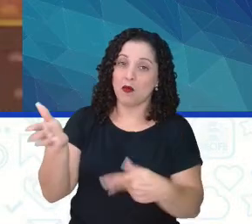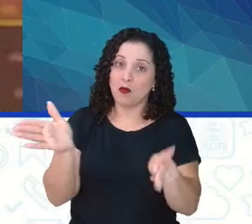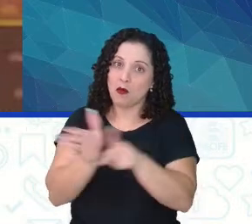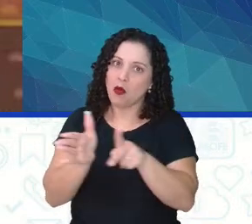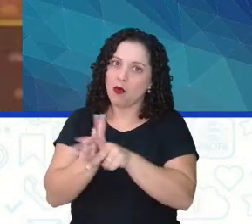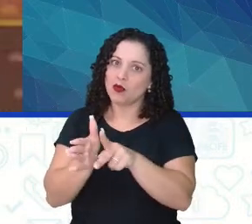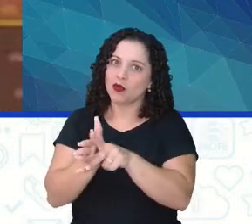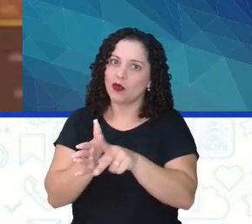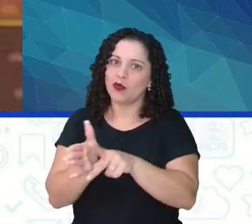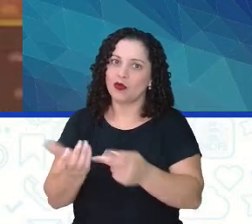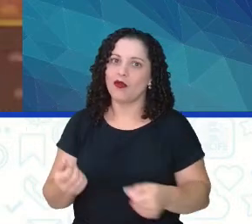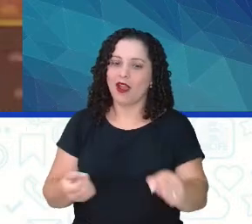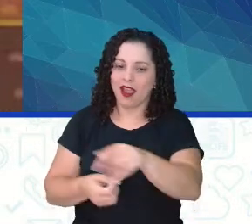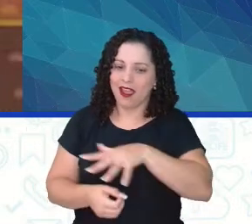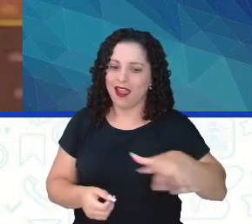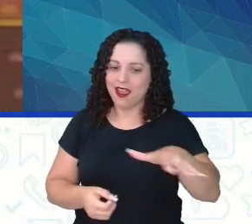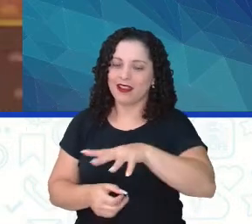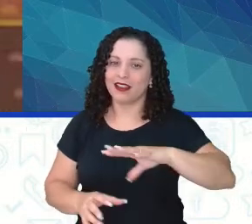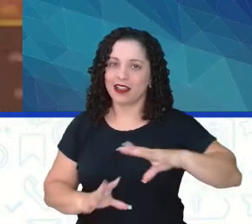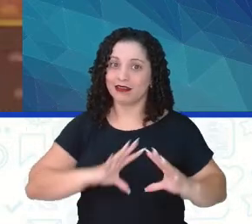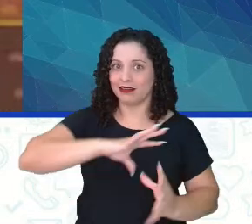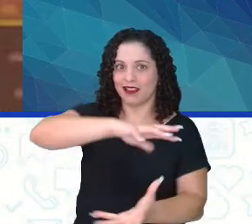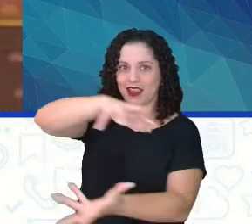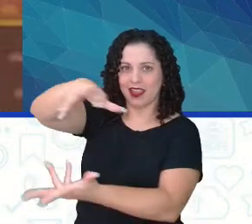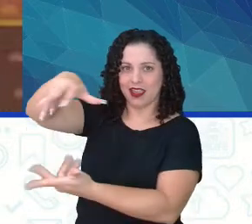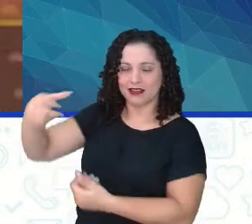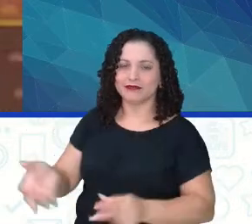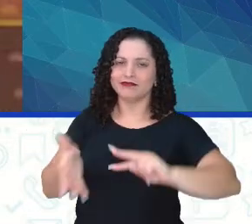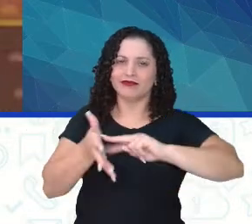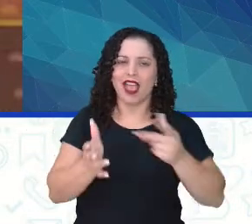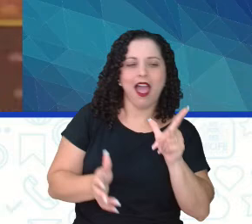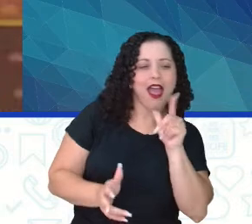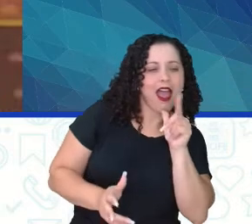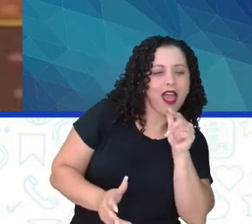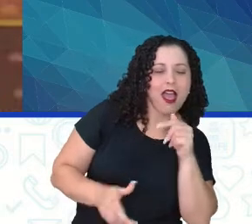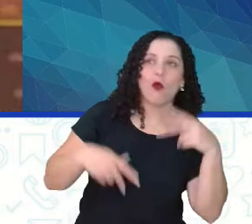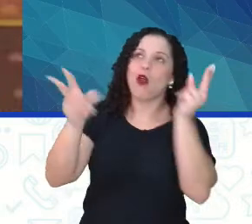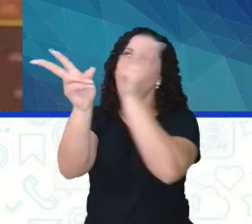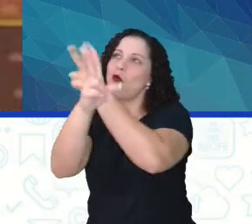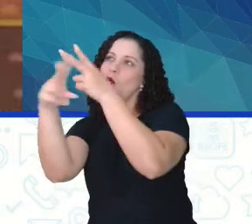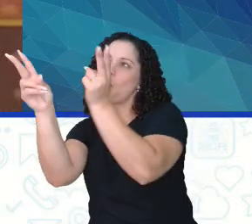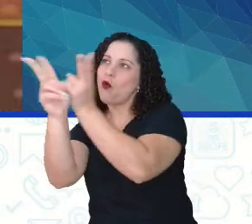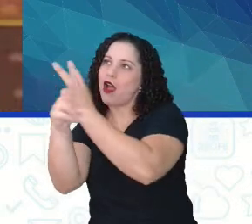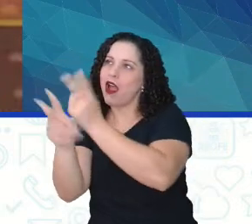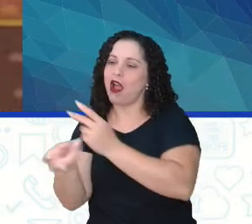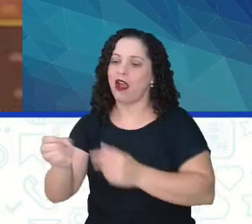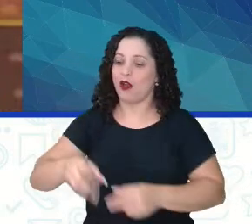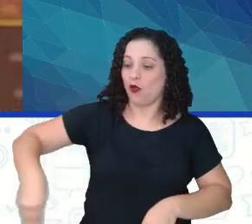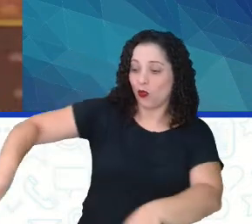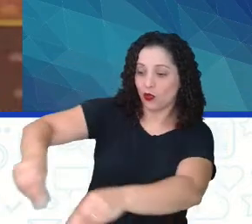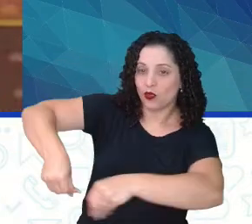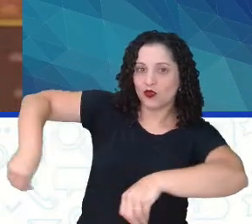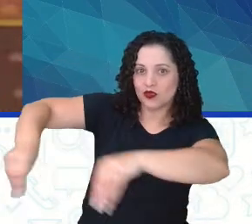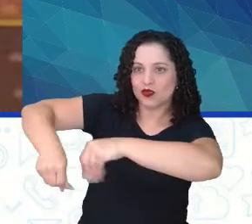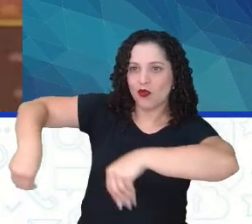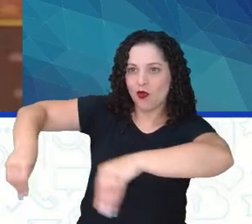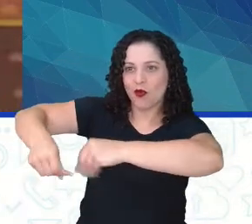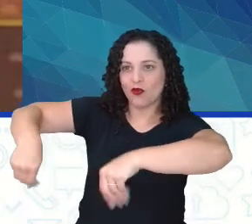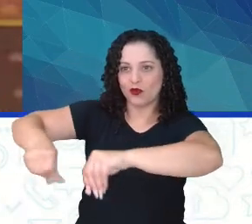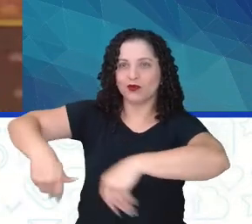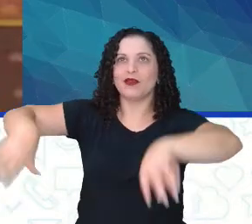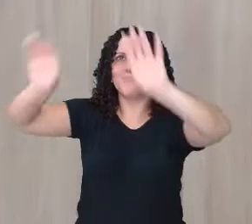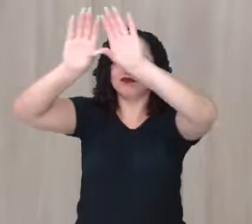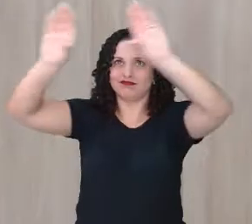da Terra. A água, o ar, o solo e também os seres vivos. Mas vamos continuar, que a gente agora